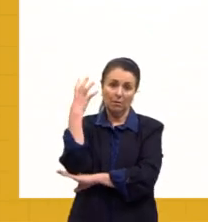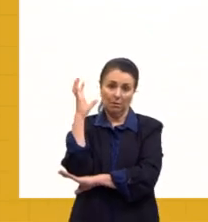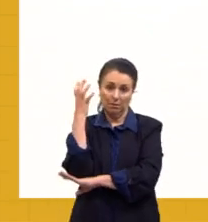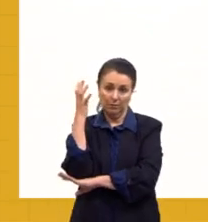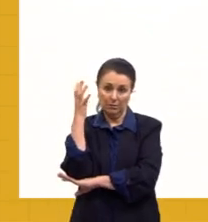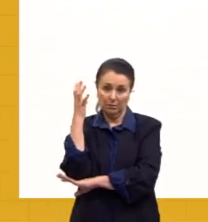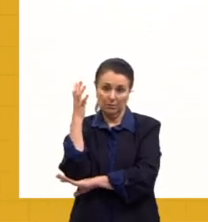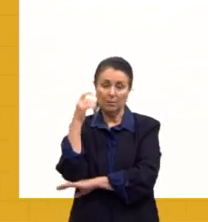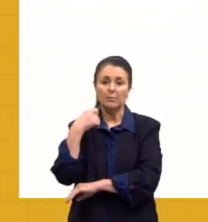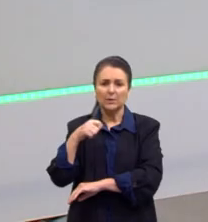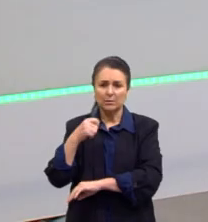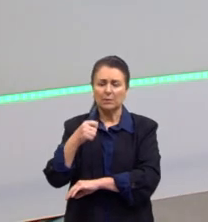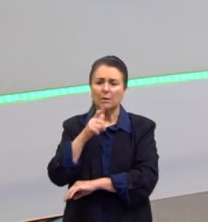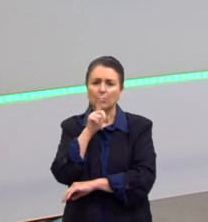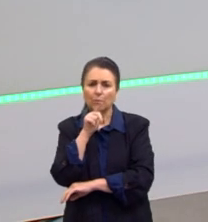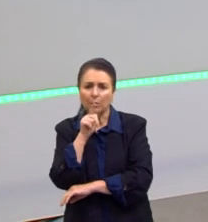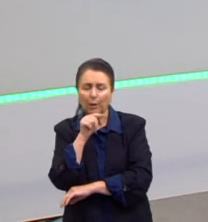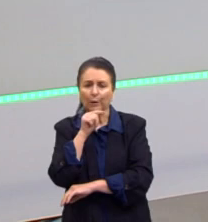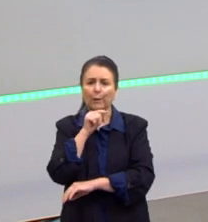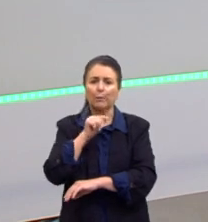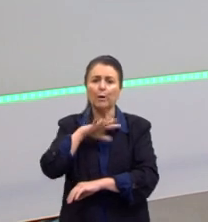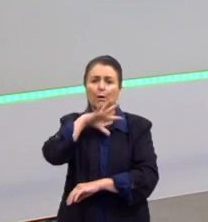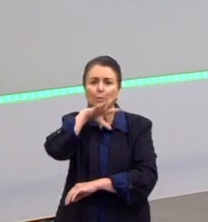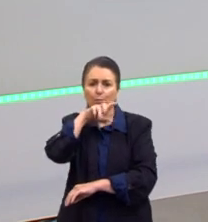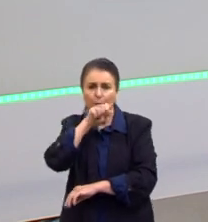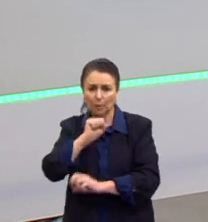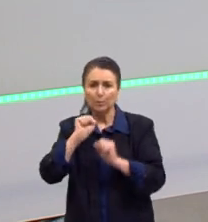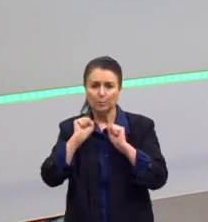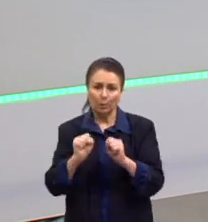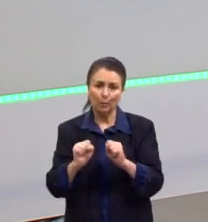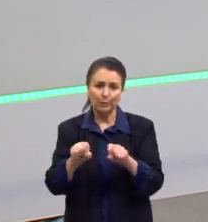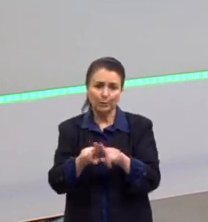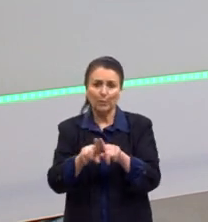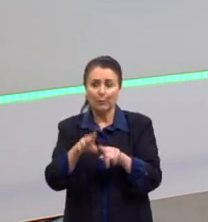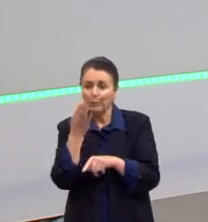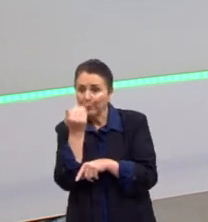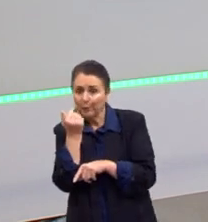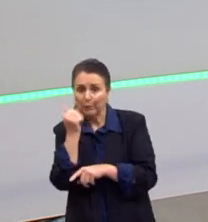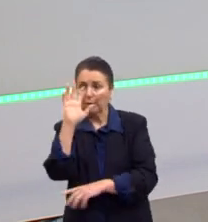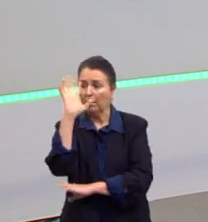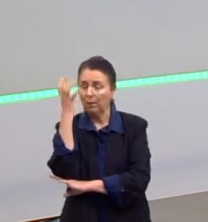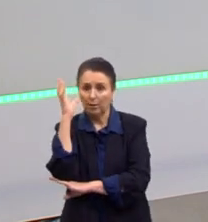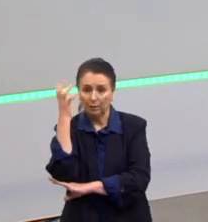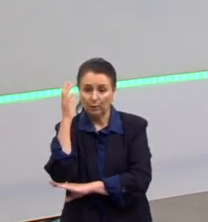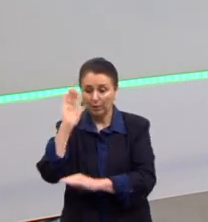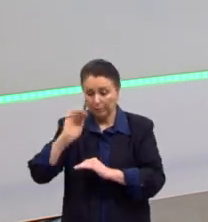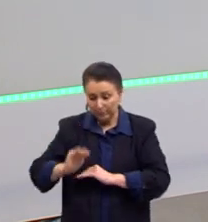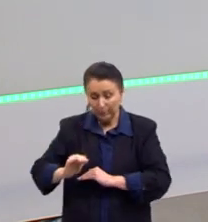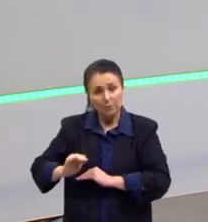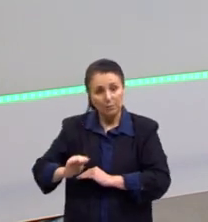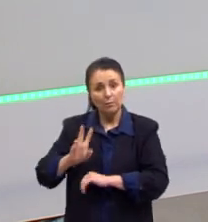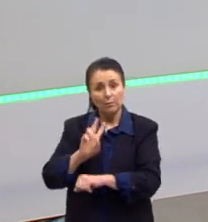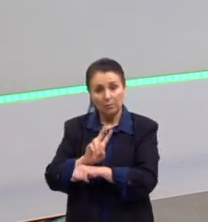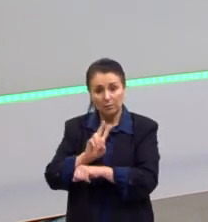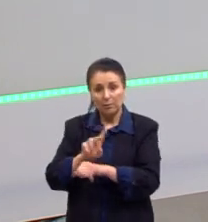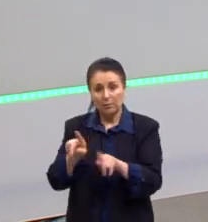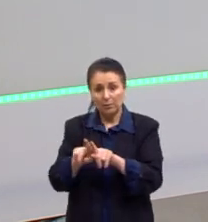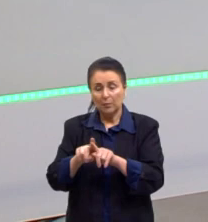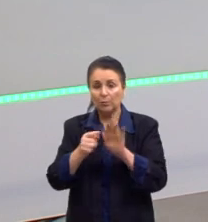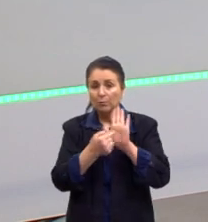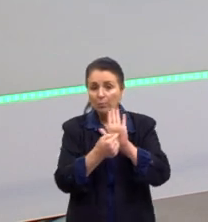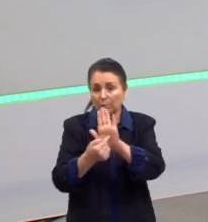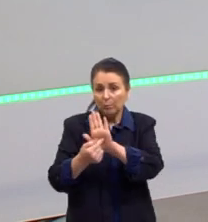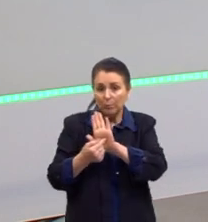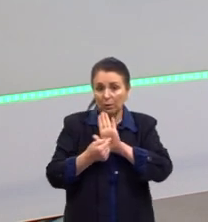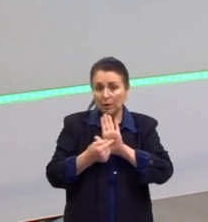ser precisa de água né os animais podem querer e é comer aquela árvore que tem que se plantar Então mostra